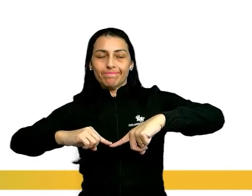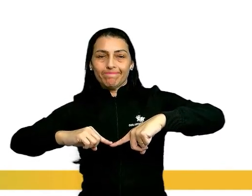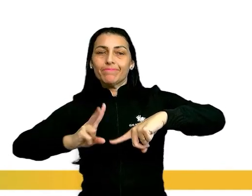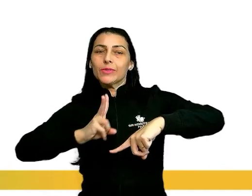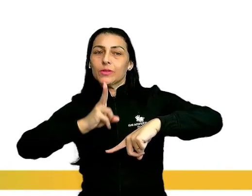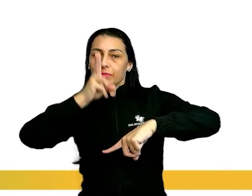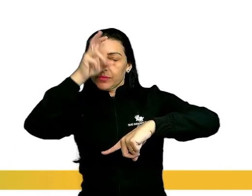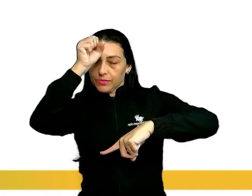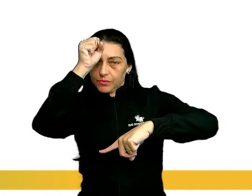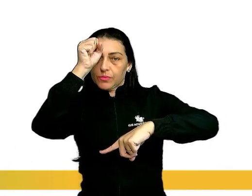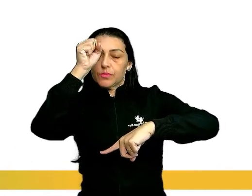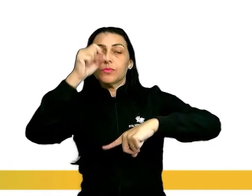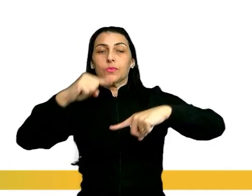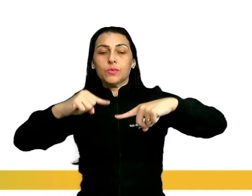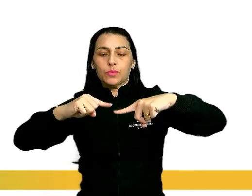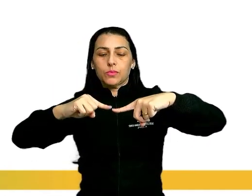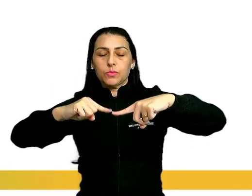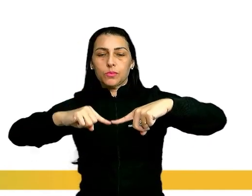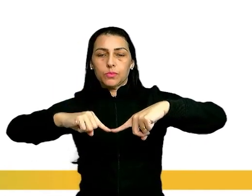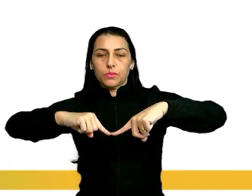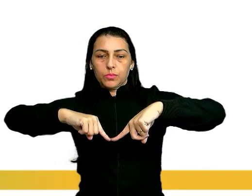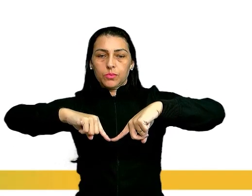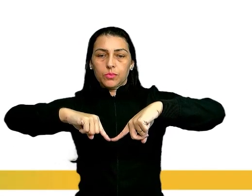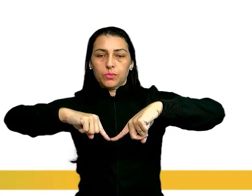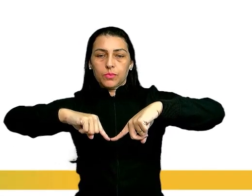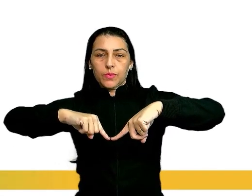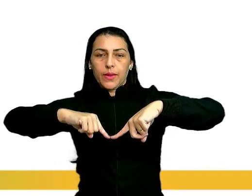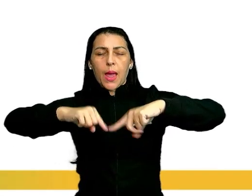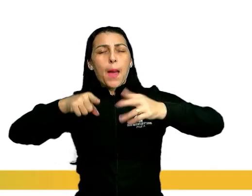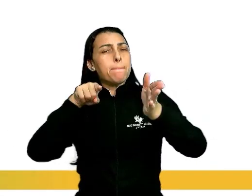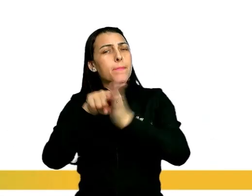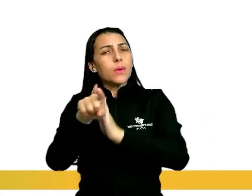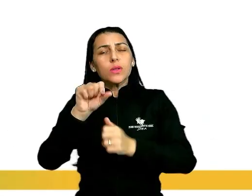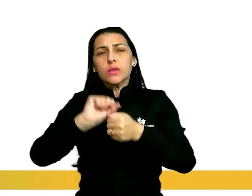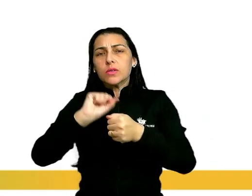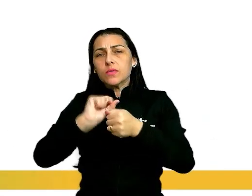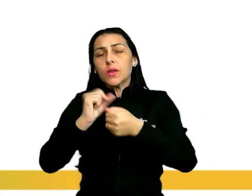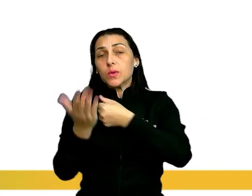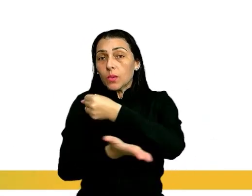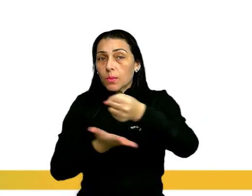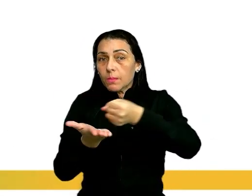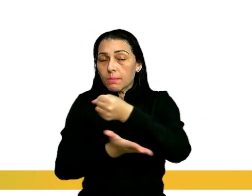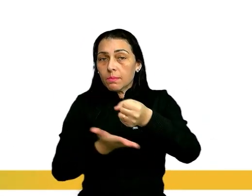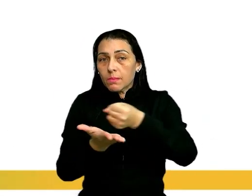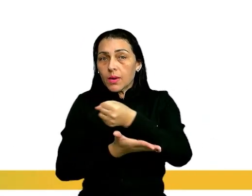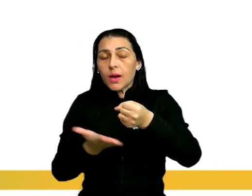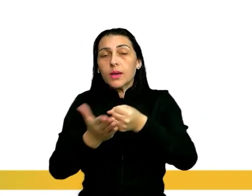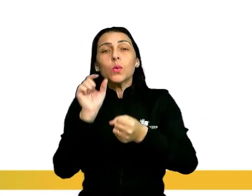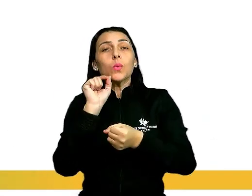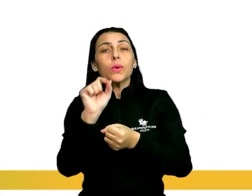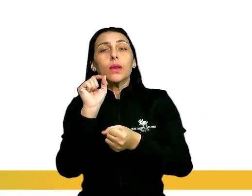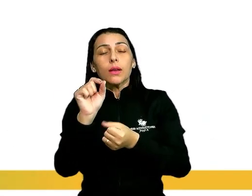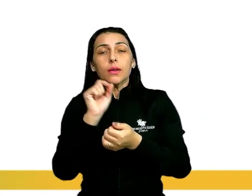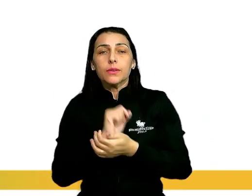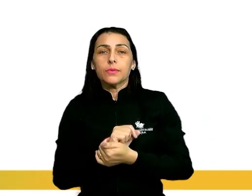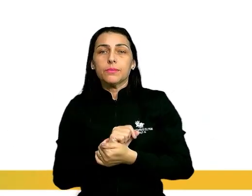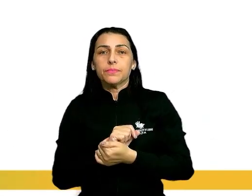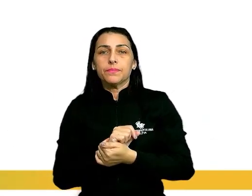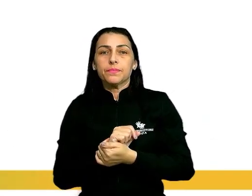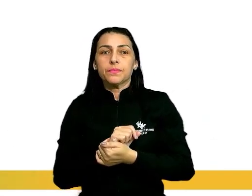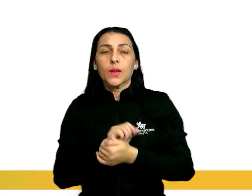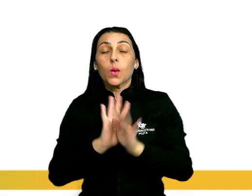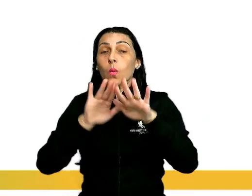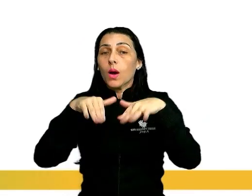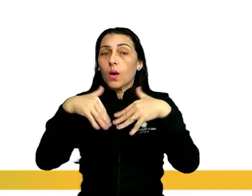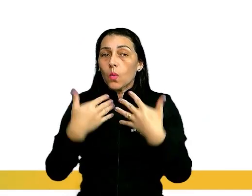Então as Cord a corda nas duas extremidades e a pergunta que ele faz com vases nessa nesse esporte é o seguinte